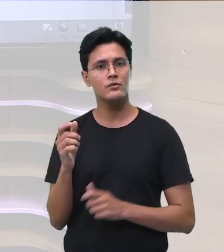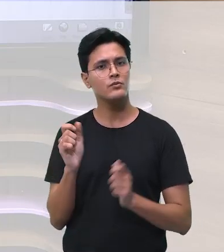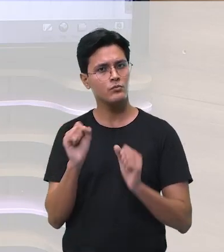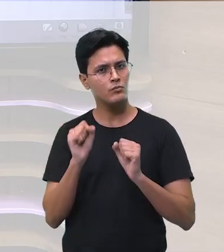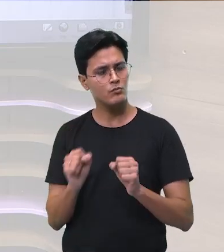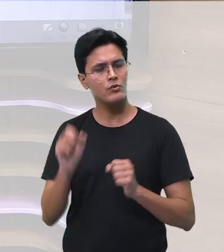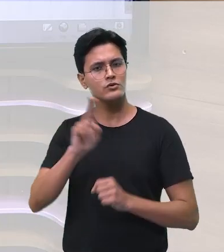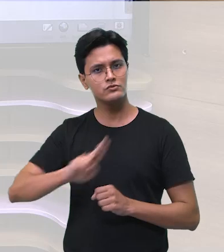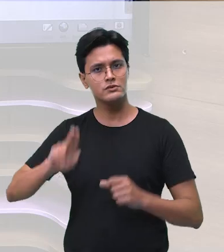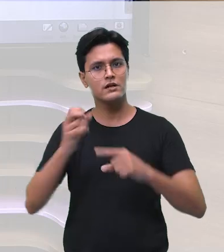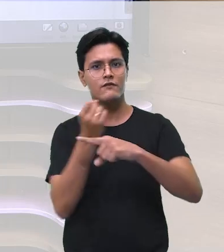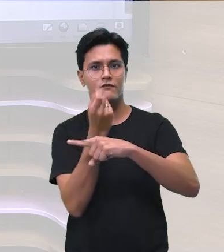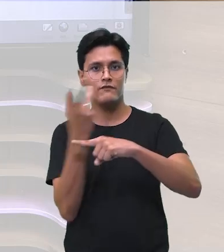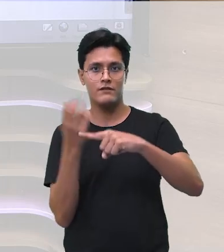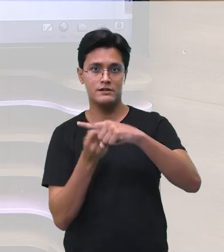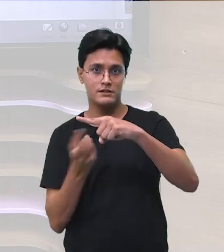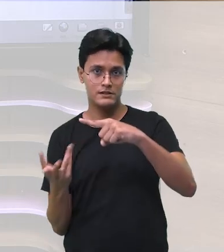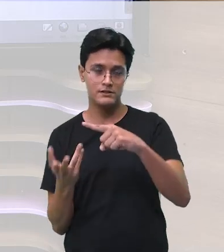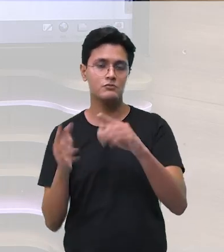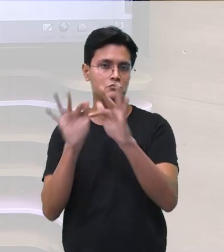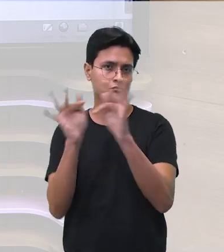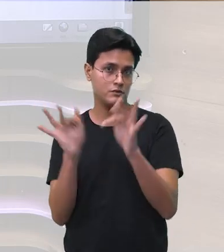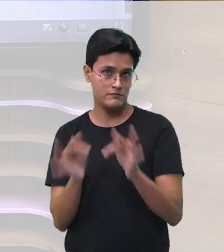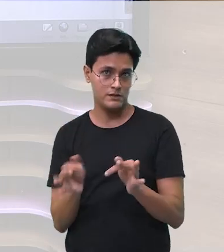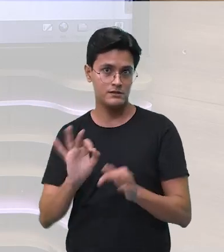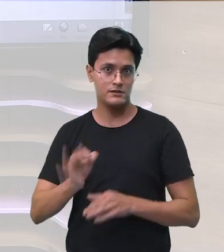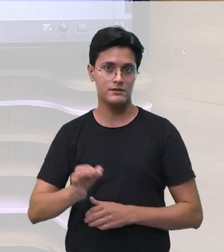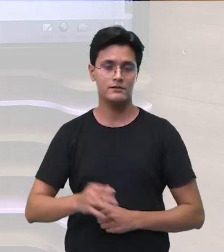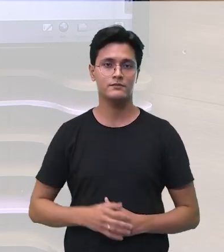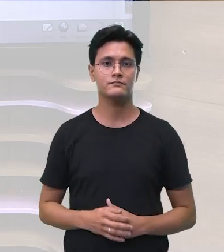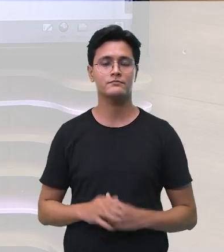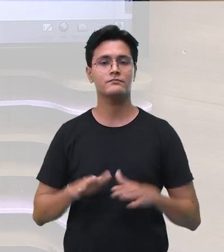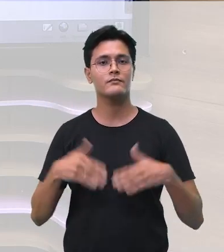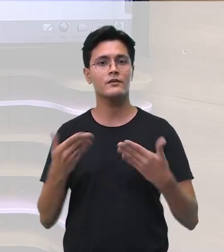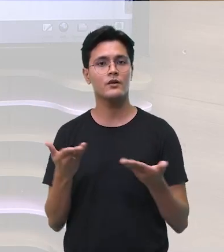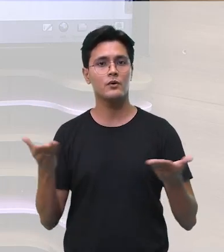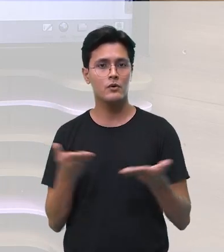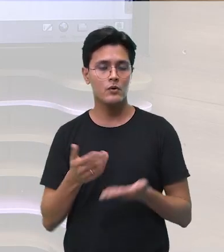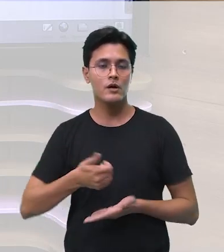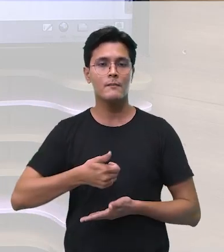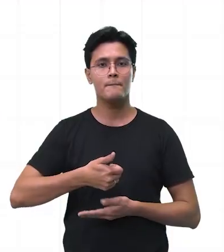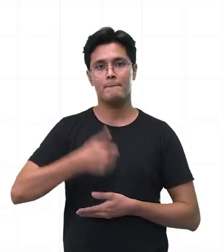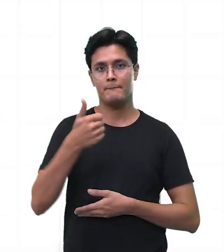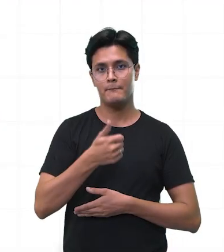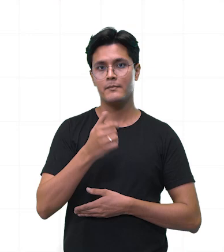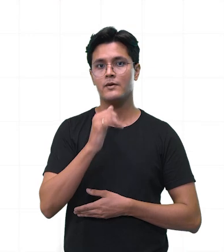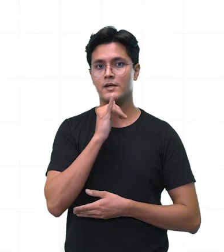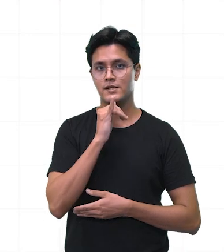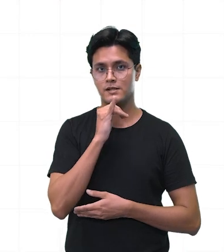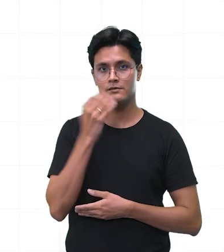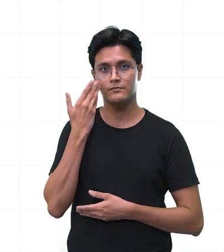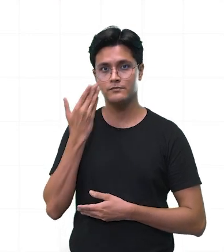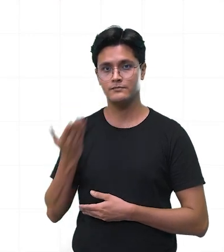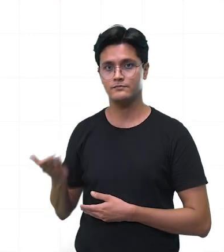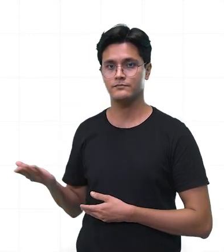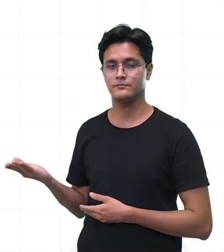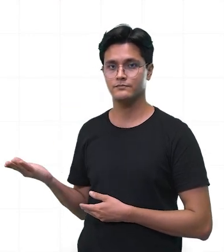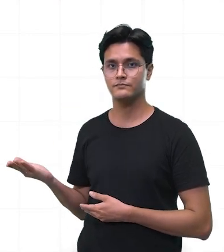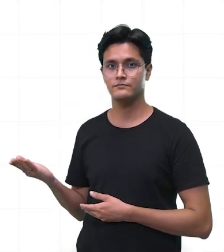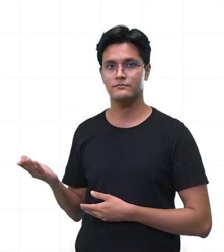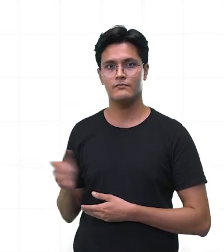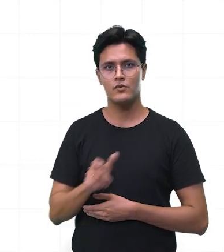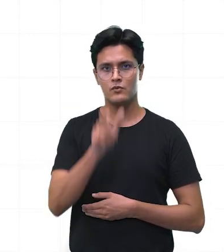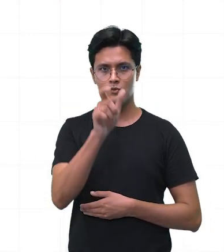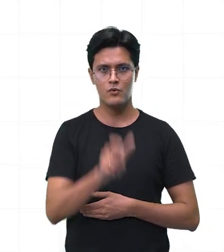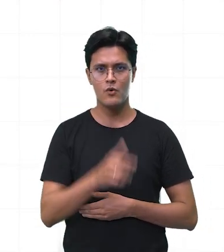pela fração, se a gente pode simplificar, tá certo? Vamos então ao nosso primeiro exemplo? Olha aí, ó, o exemplo de